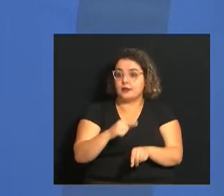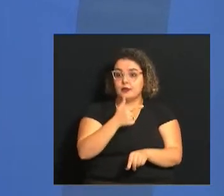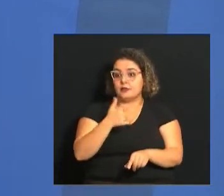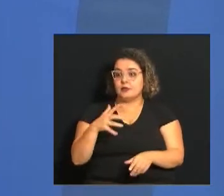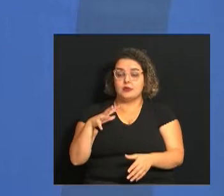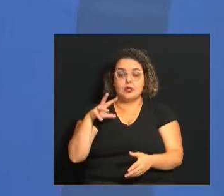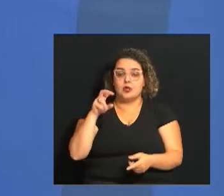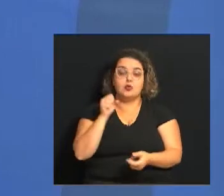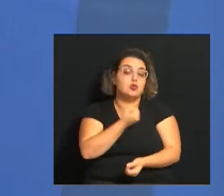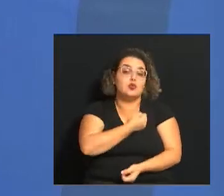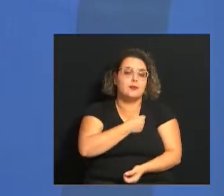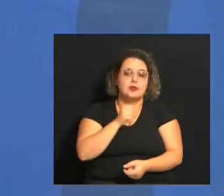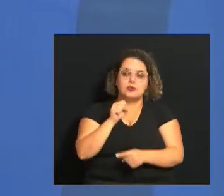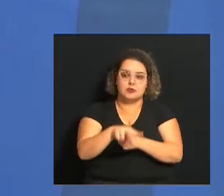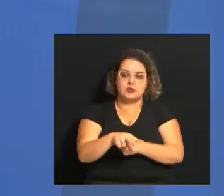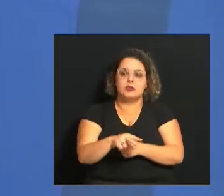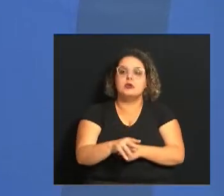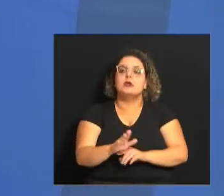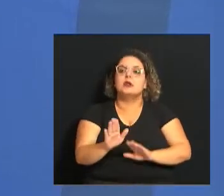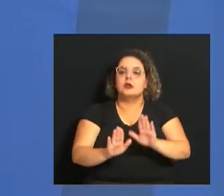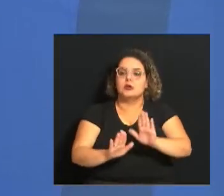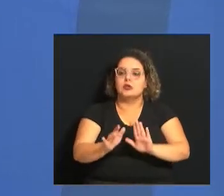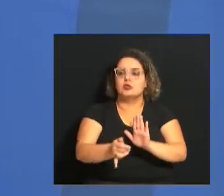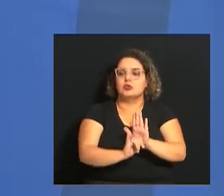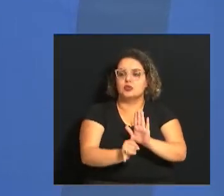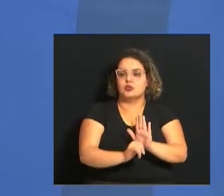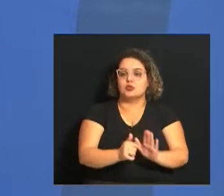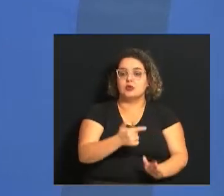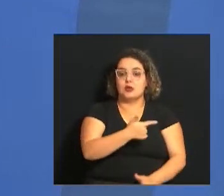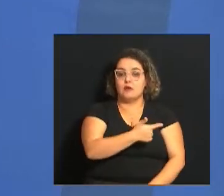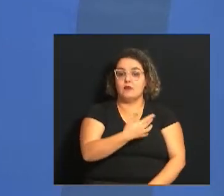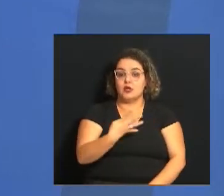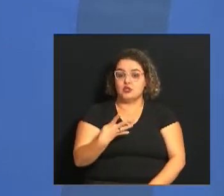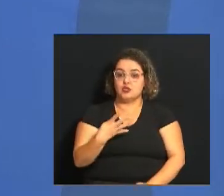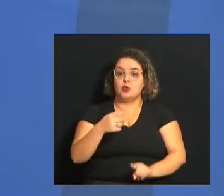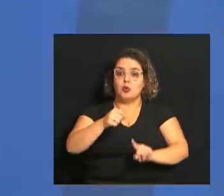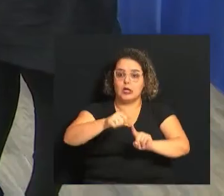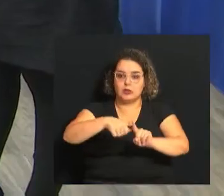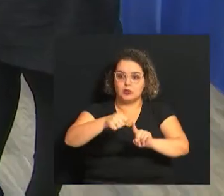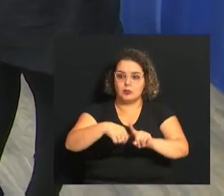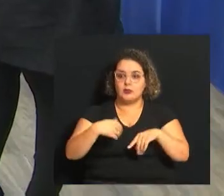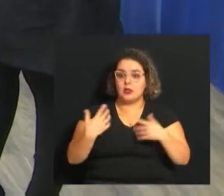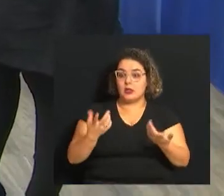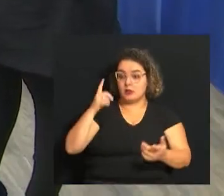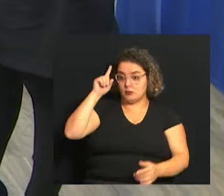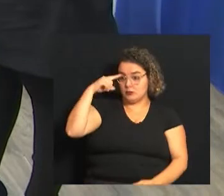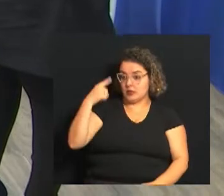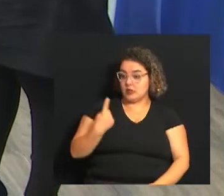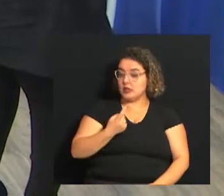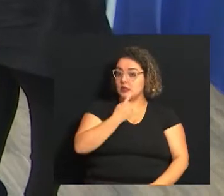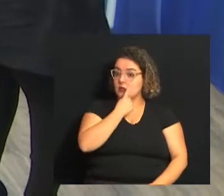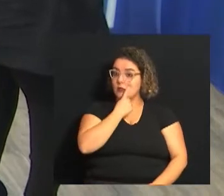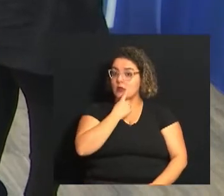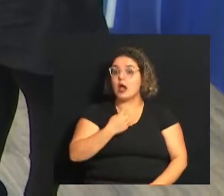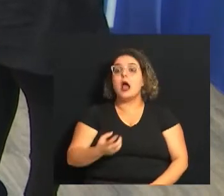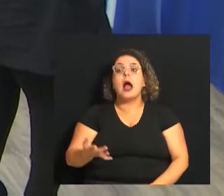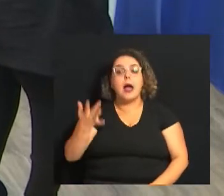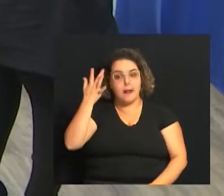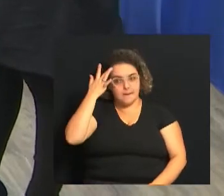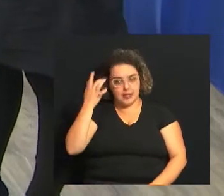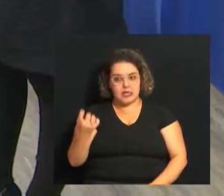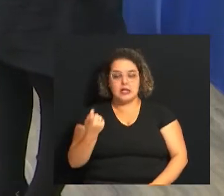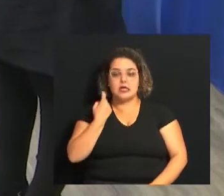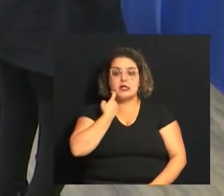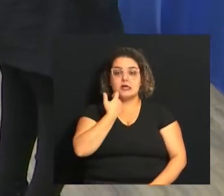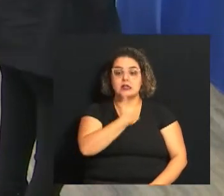edital tem prazo de vigência de 24 meses. E Mirna Abreu, amanhã, sexta-feira, 13 de